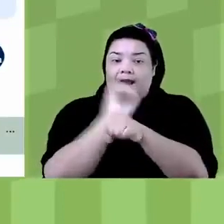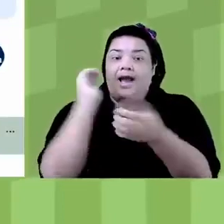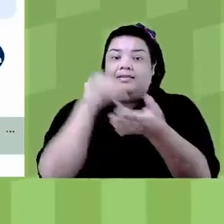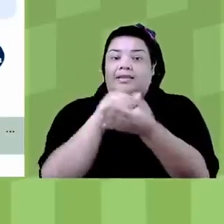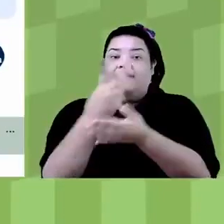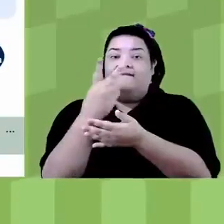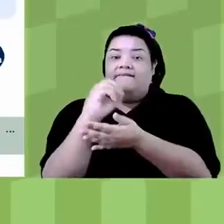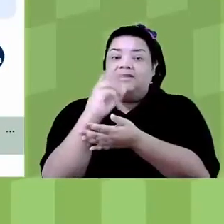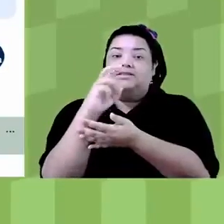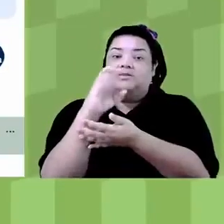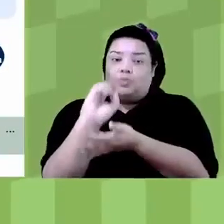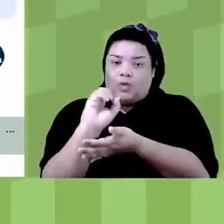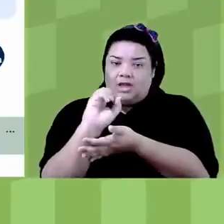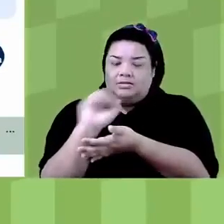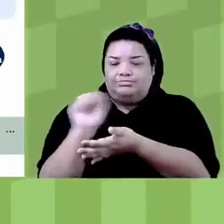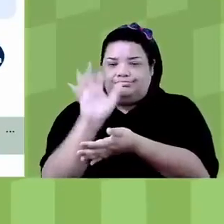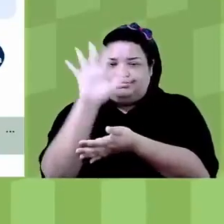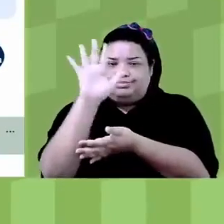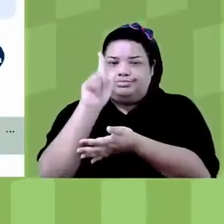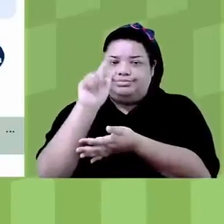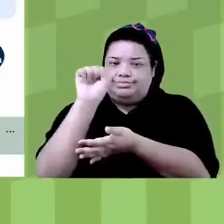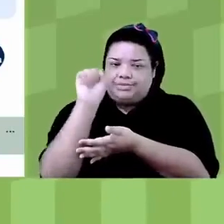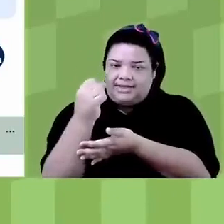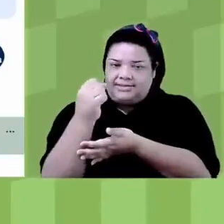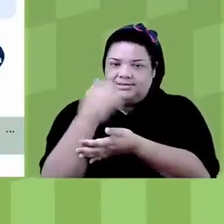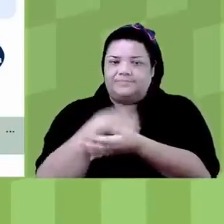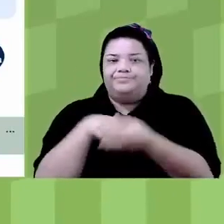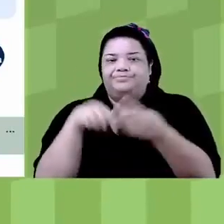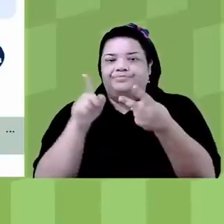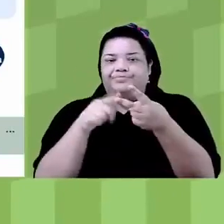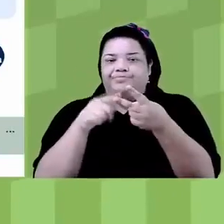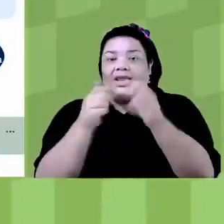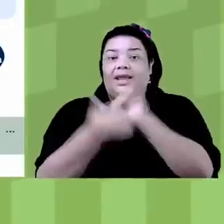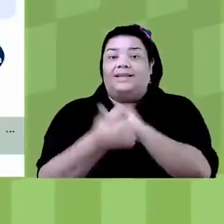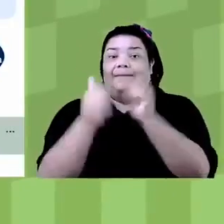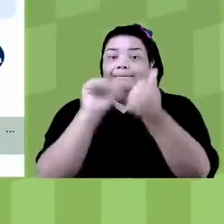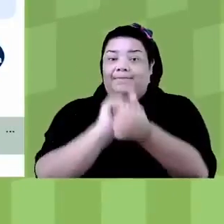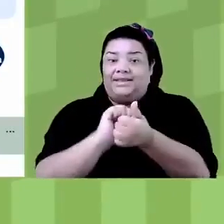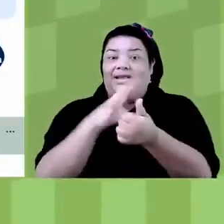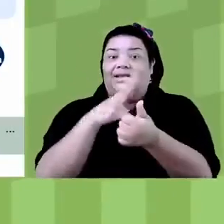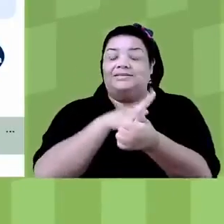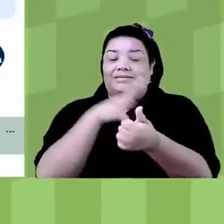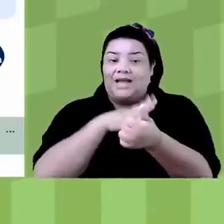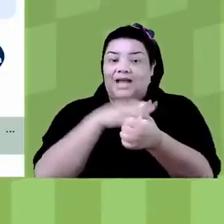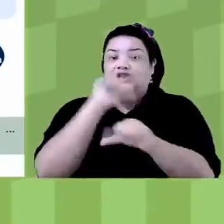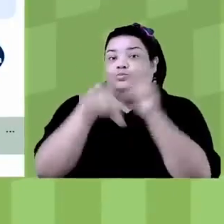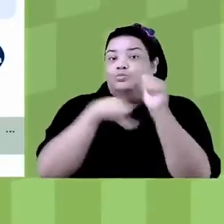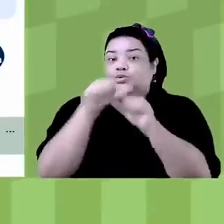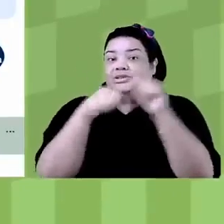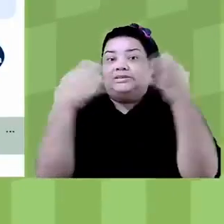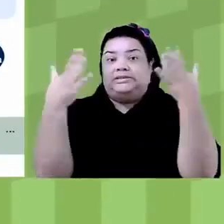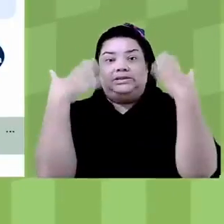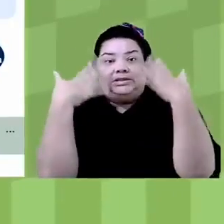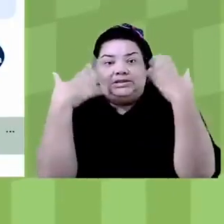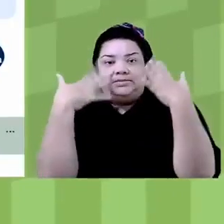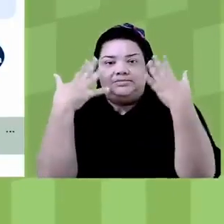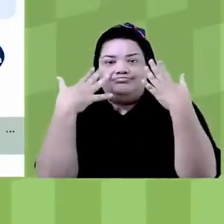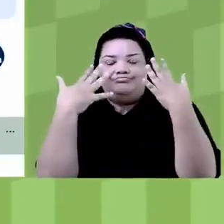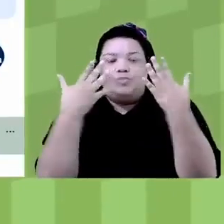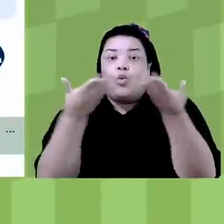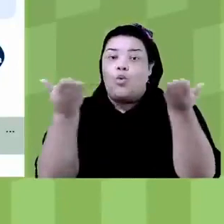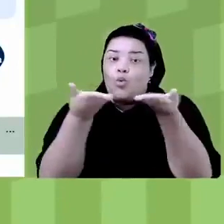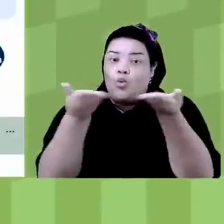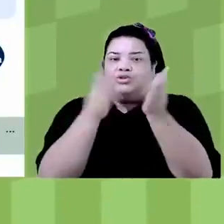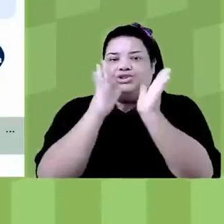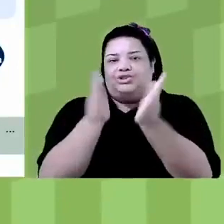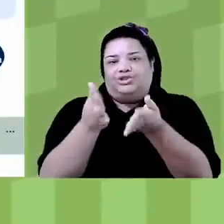apoiar a implementação do Acordo de Paris, adaptar a cidade aos impactos da mudança do clima e adotar hoje decisões que não